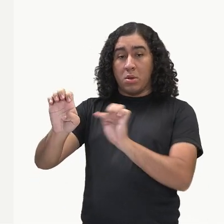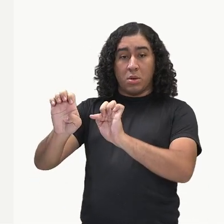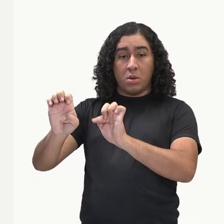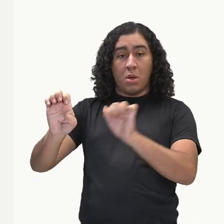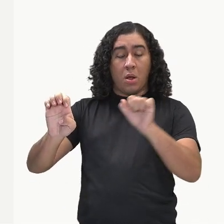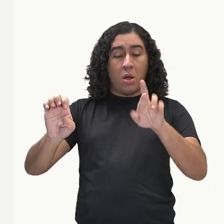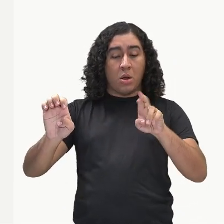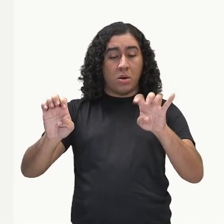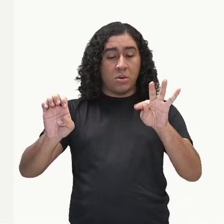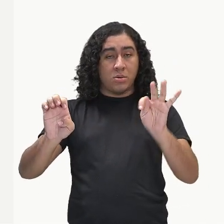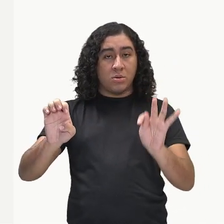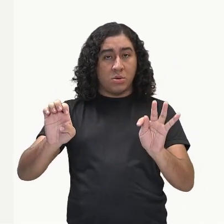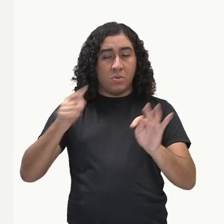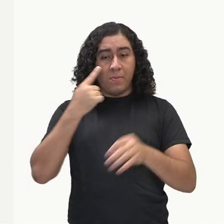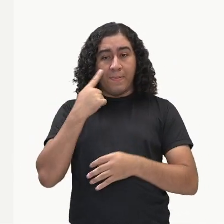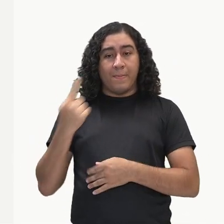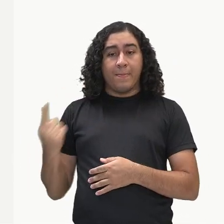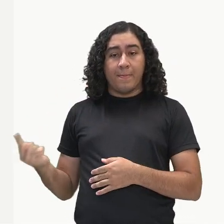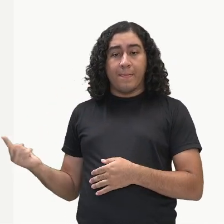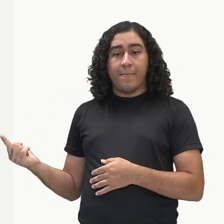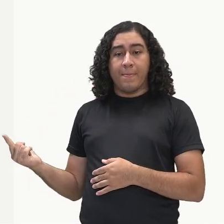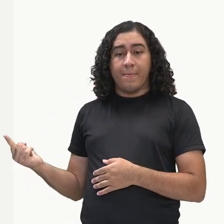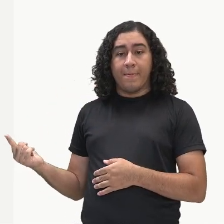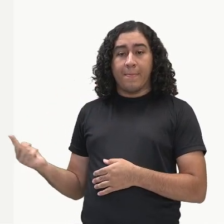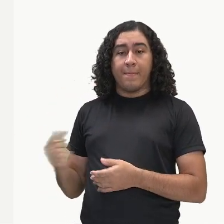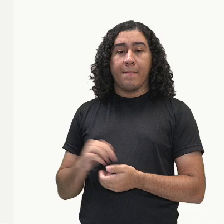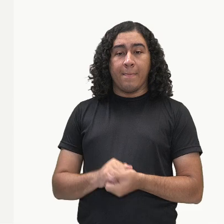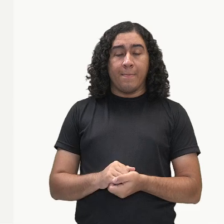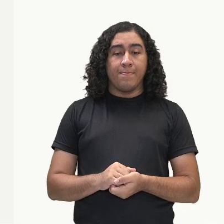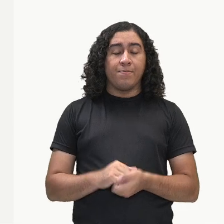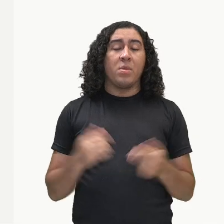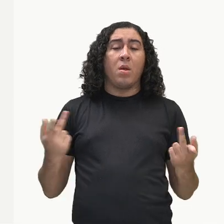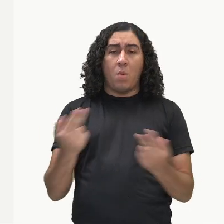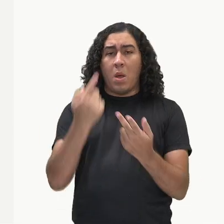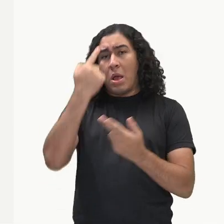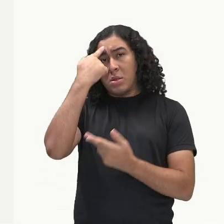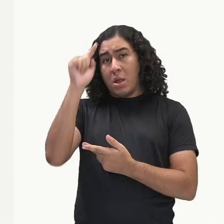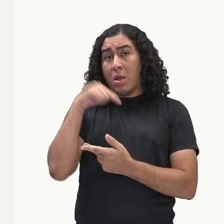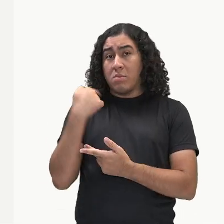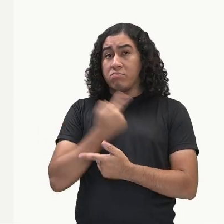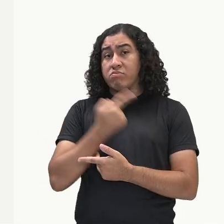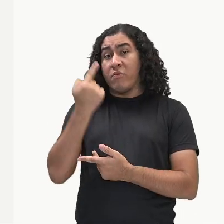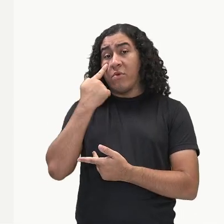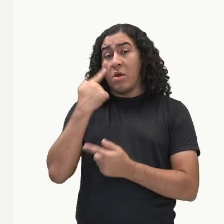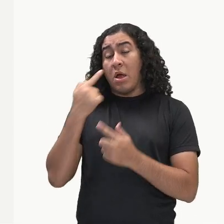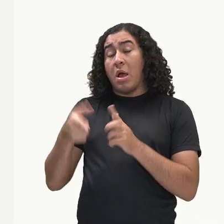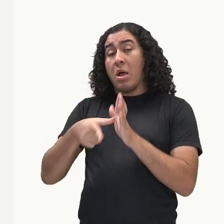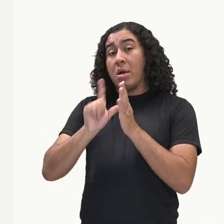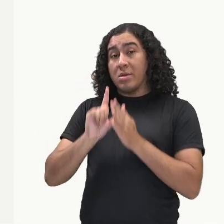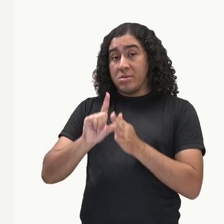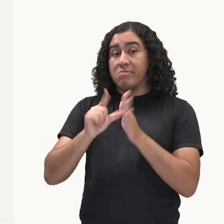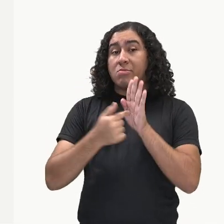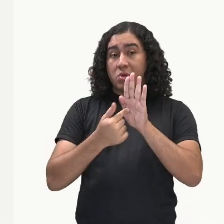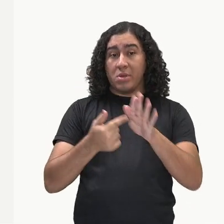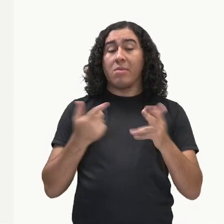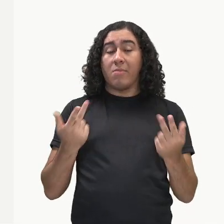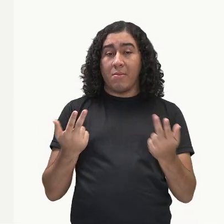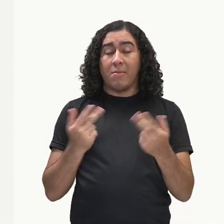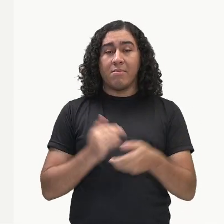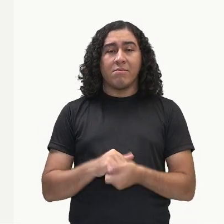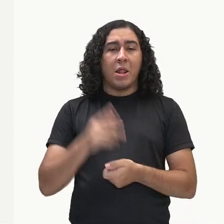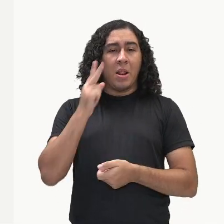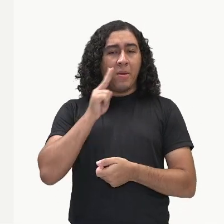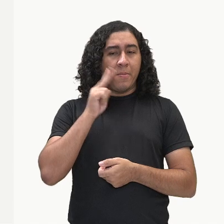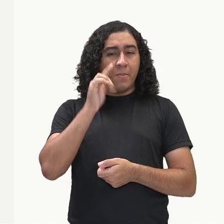you aren't, they aren't. A mesma ideia que a gente viu aqui anteriormente, que eu mostrei para vocês. Vamos